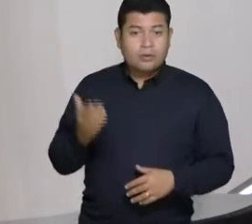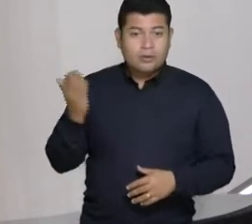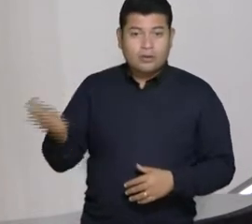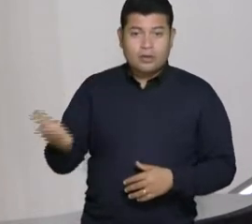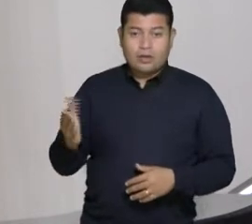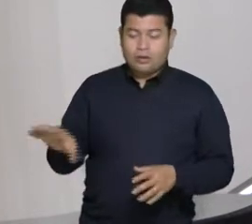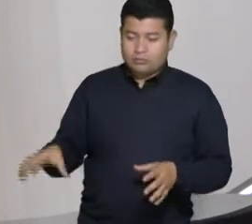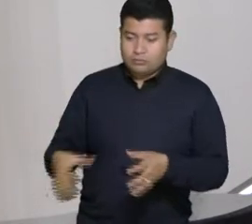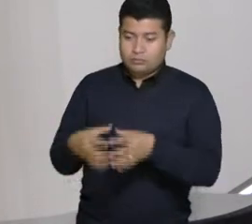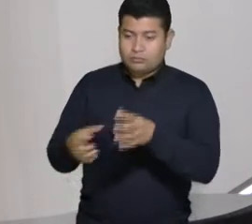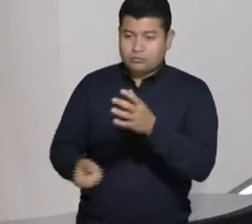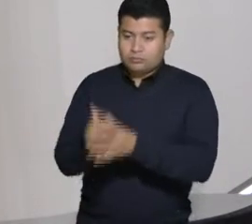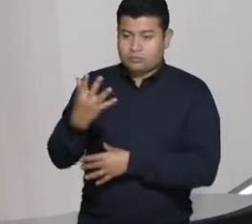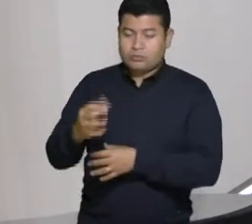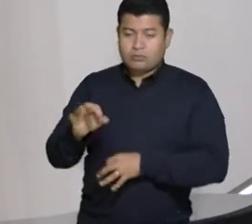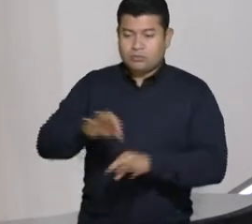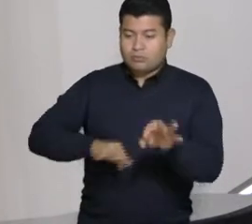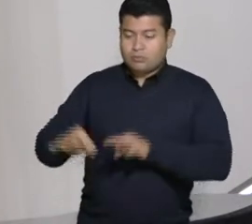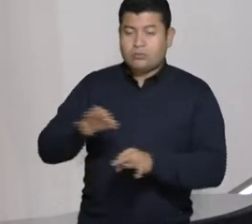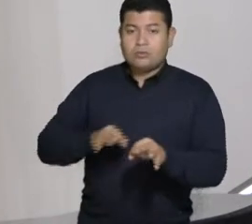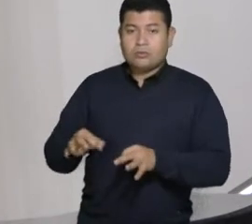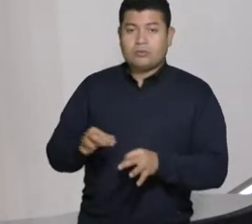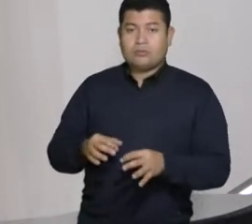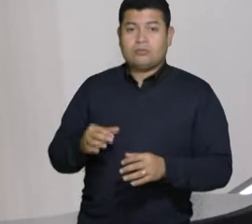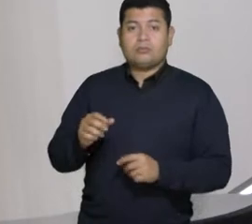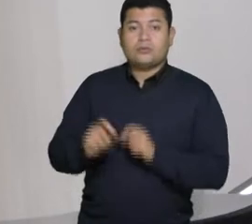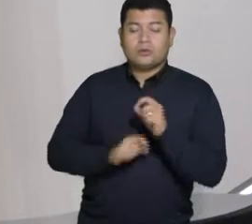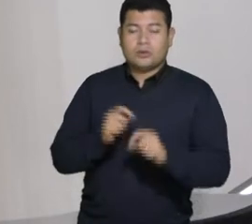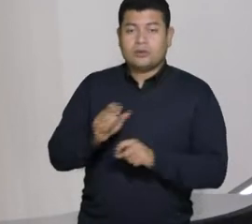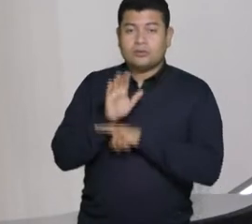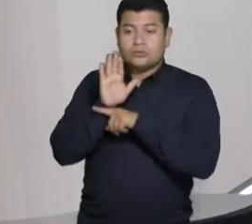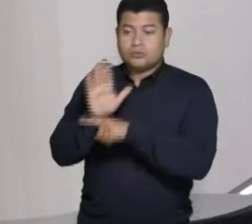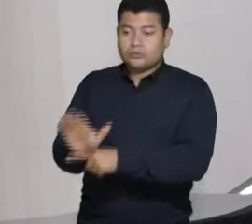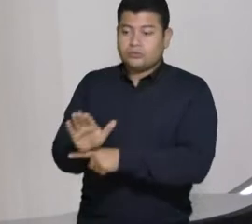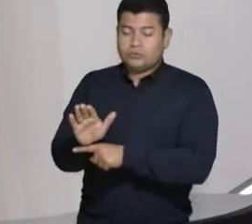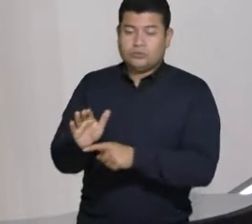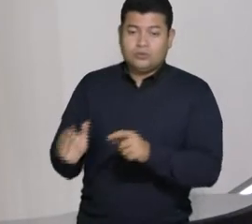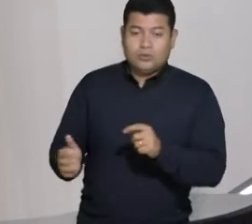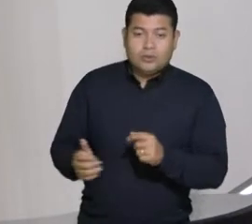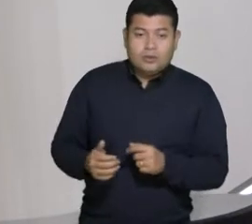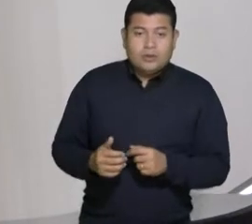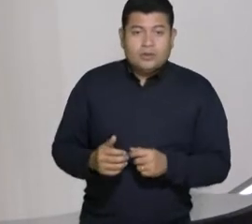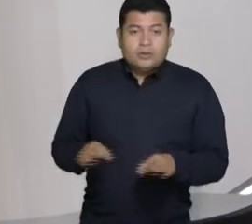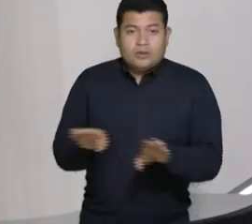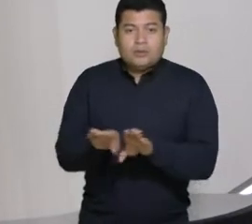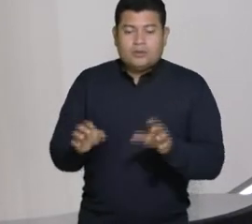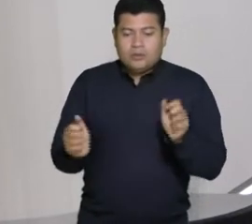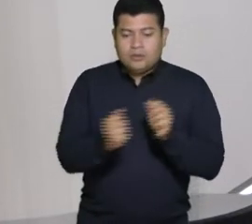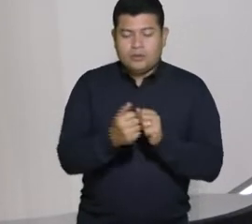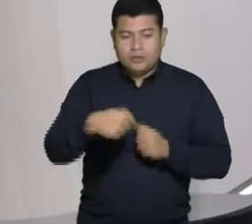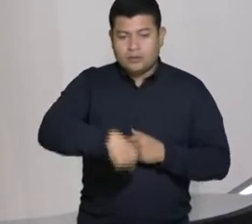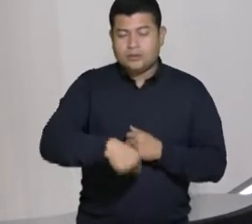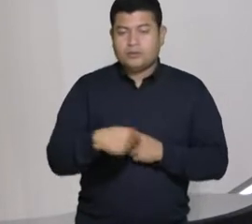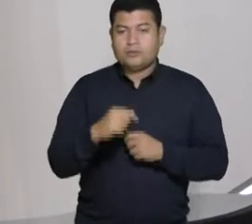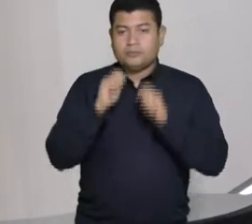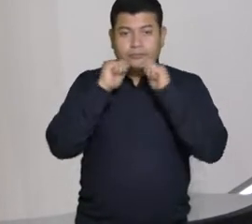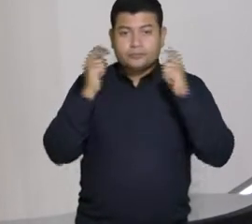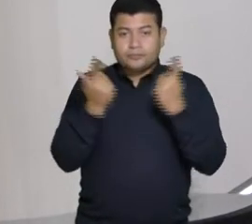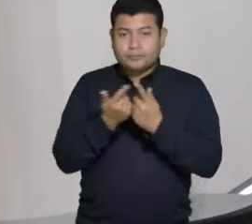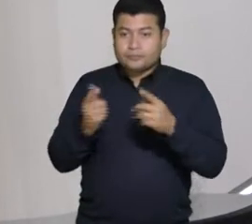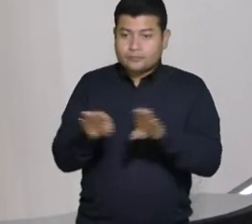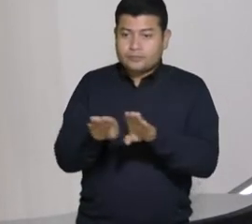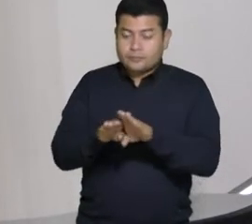criar um grupo um plano de trabalho de ação para que em conjunto com a assembleia e com o mapa Ministério de agricultura